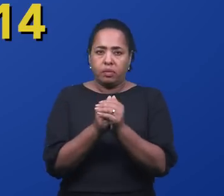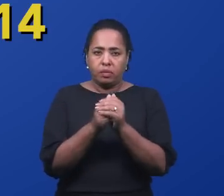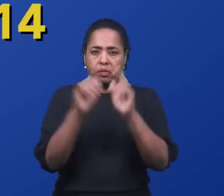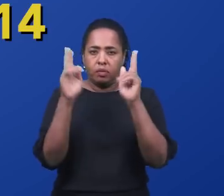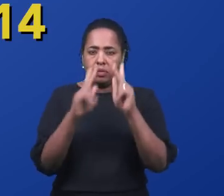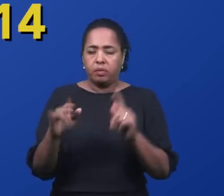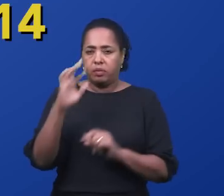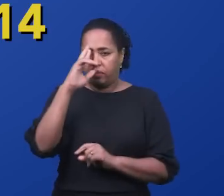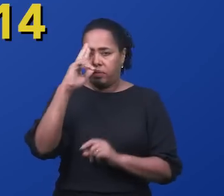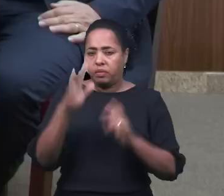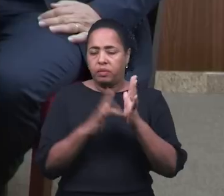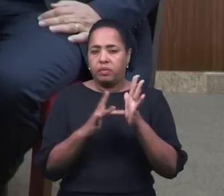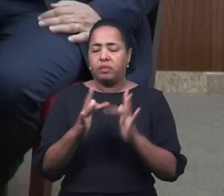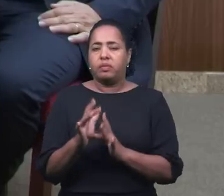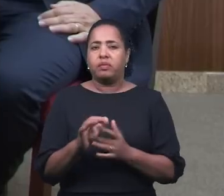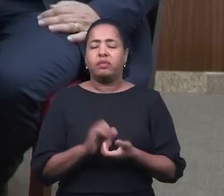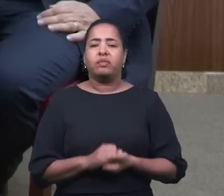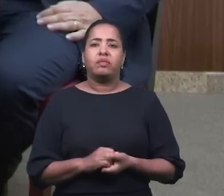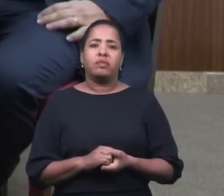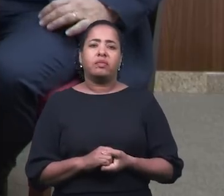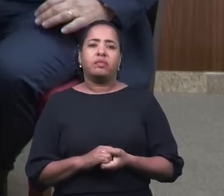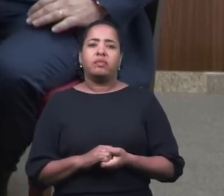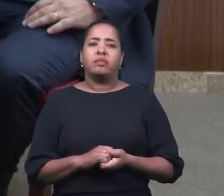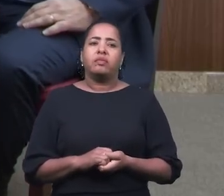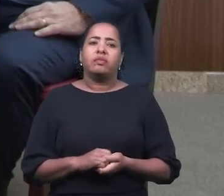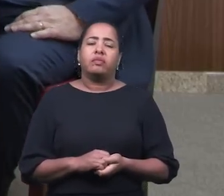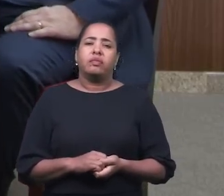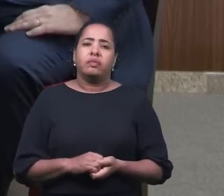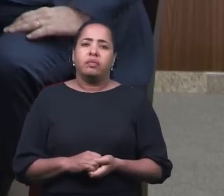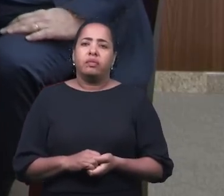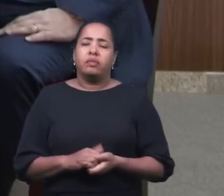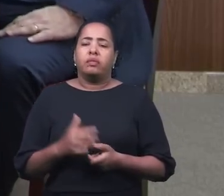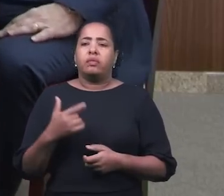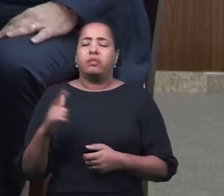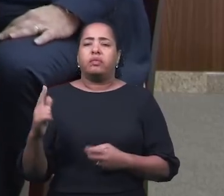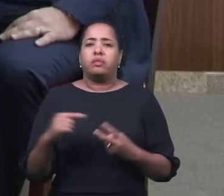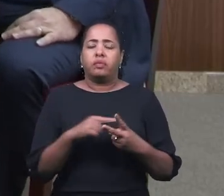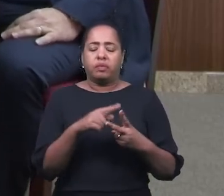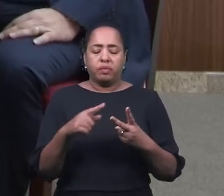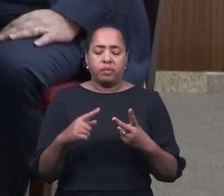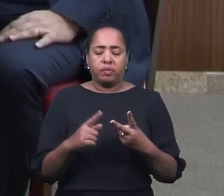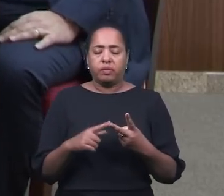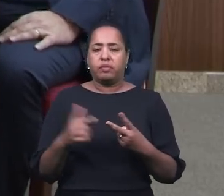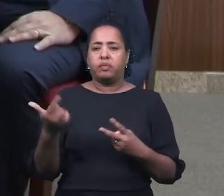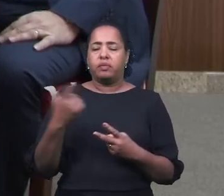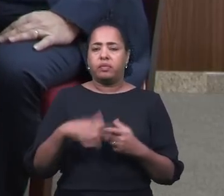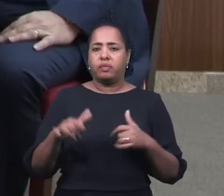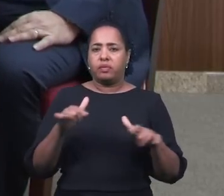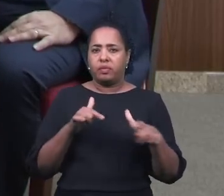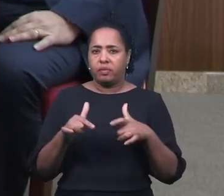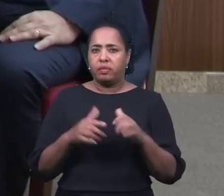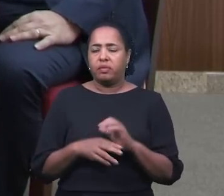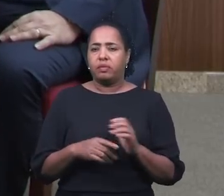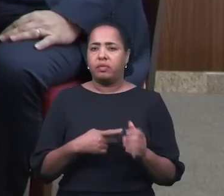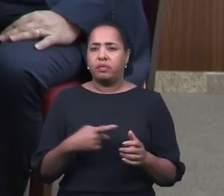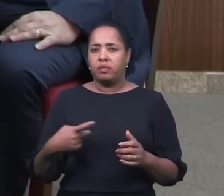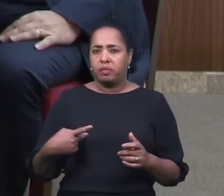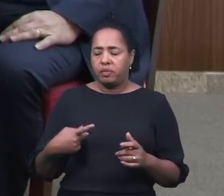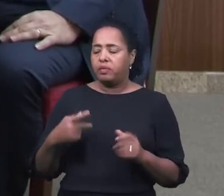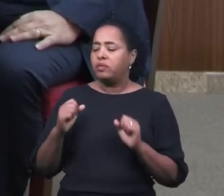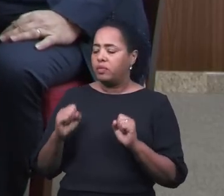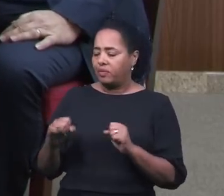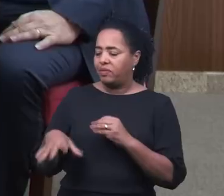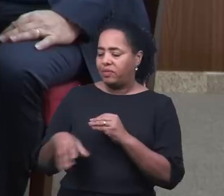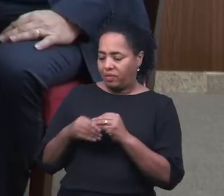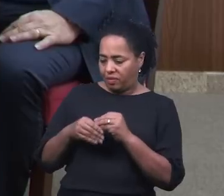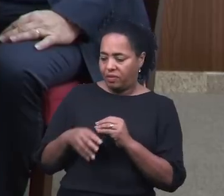Amém. A paz do Senhor Jesus. Retornamos então, meus irmãos, de mais 2 participações. Vamos ao nosso trabalho aqui. Pastor Edson, seus